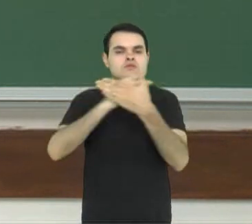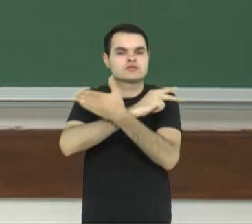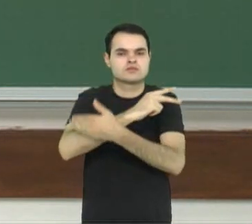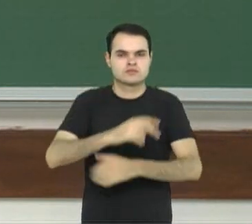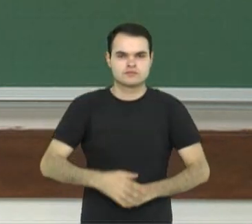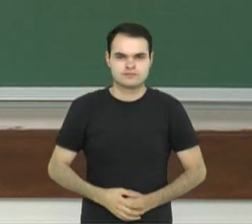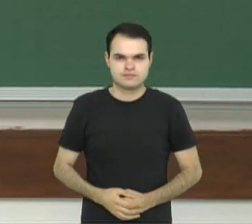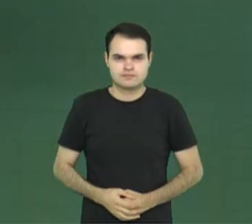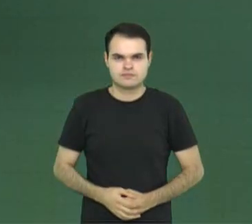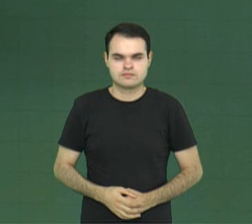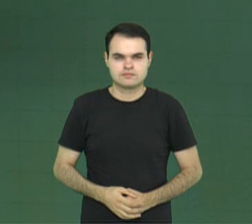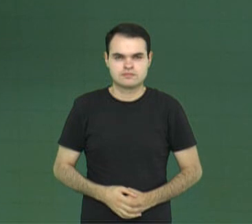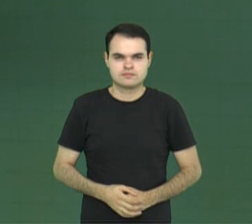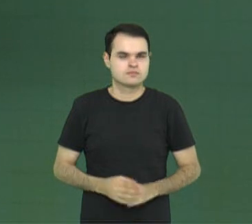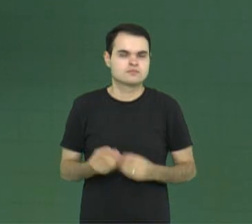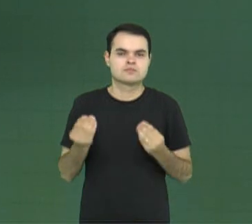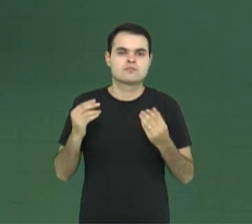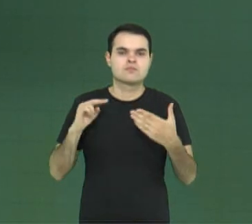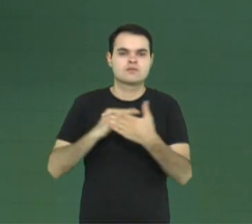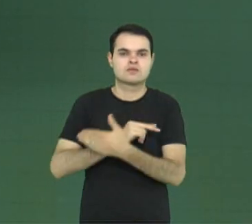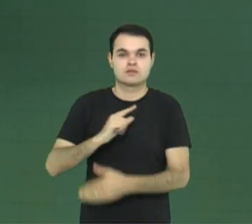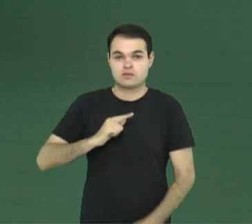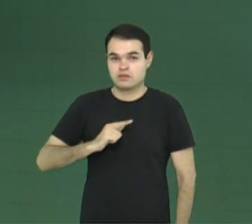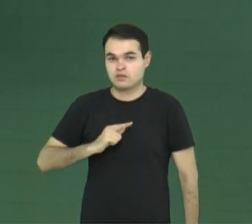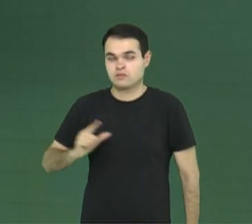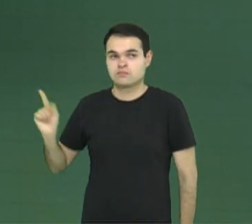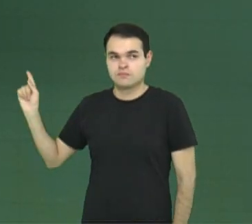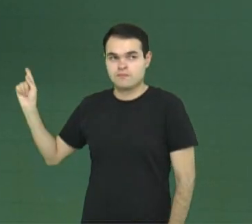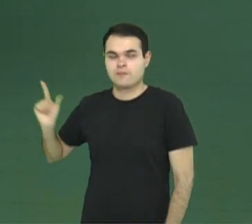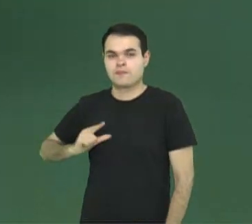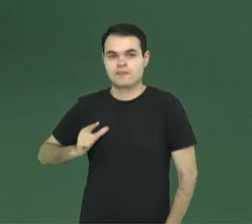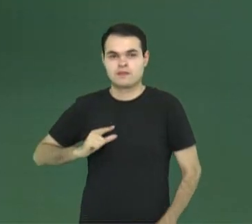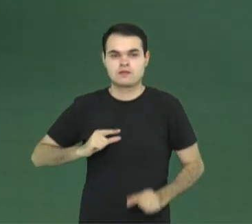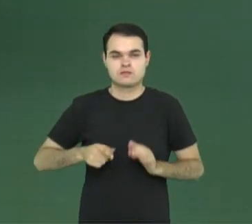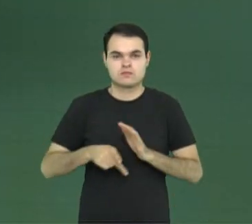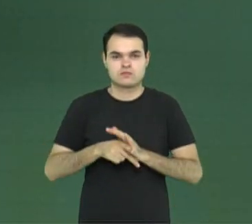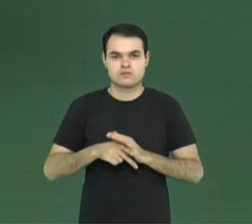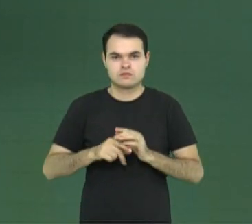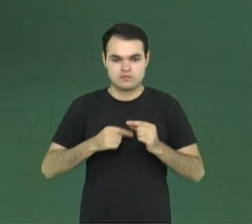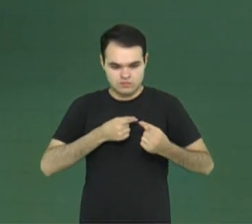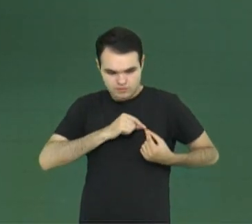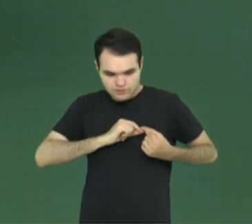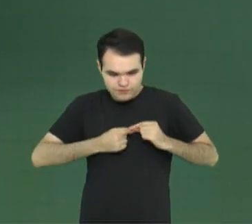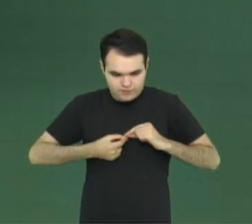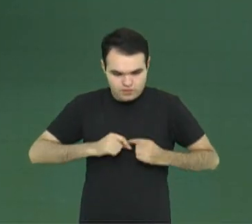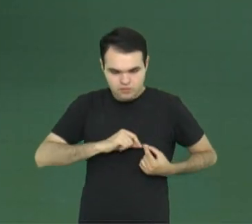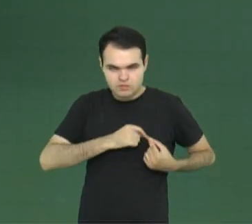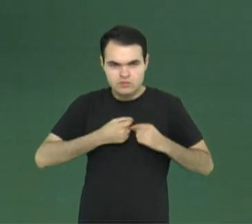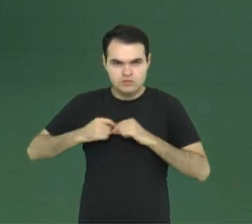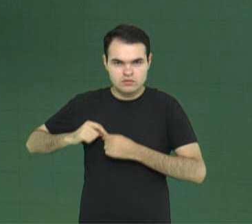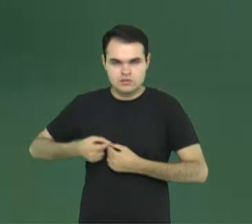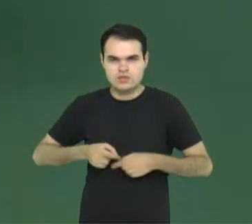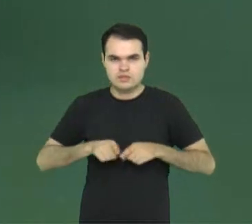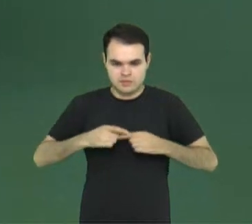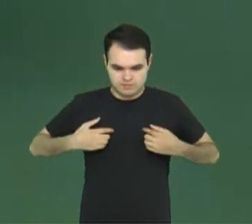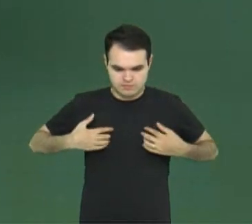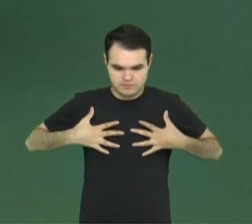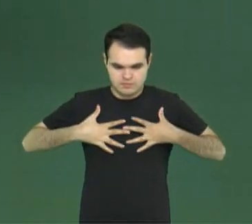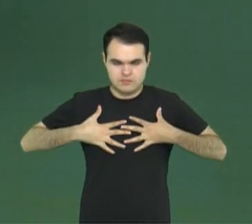hematose? Então, o que acontece aqui? Eu tenho aqui os alvéolos pulmonares e eu vou ter os capilares sanguíneos